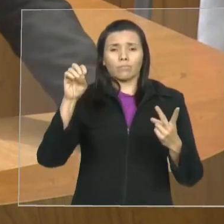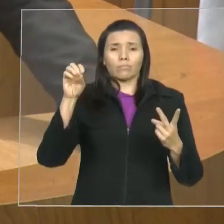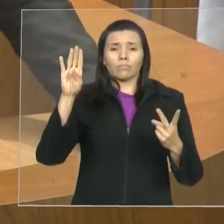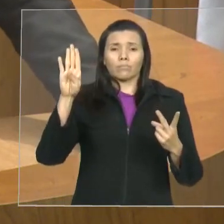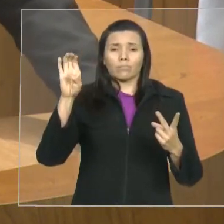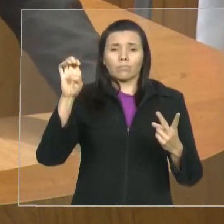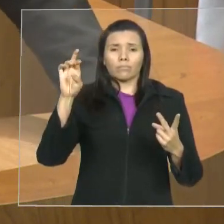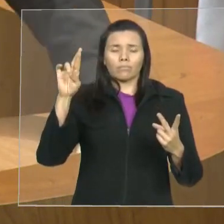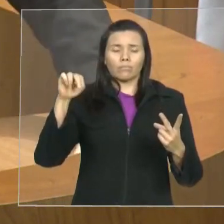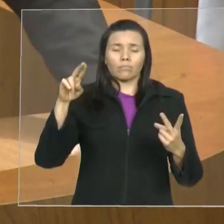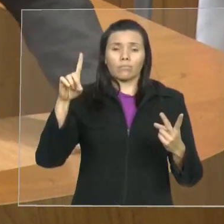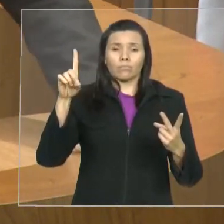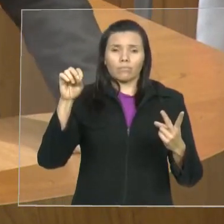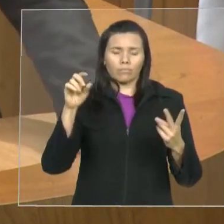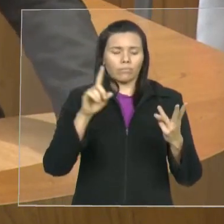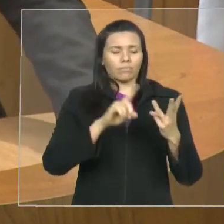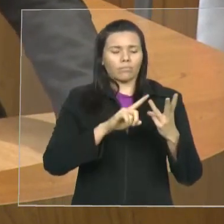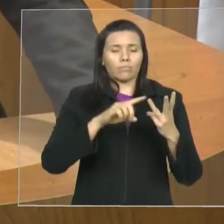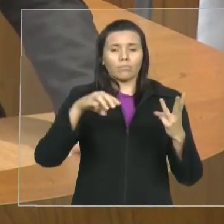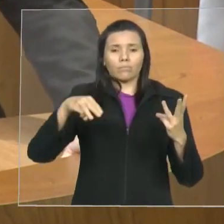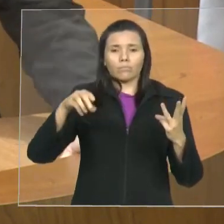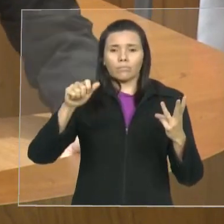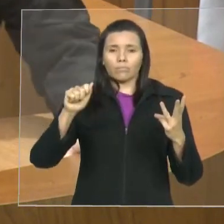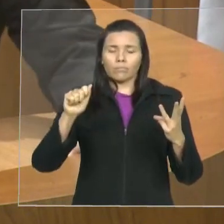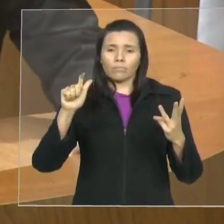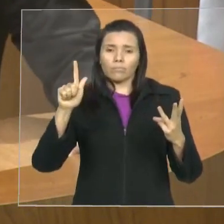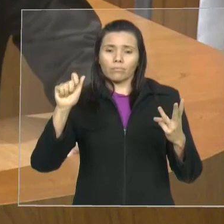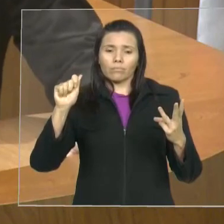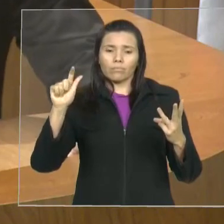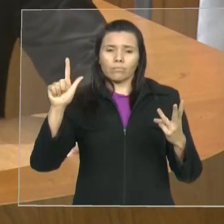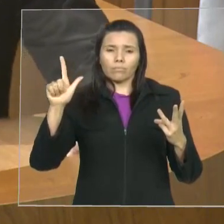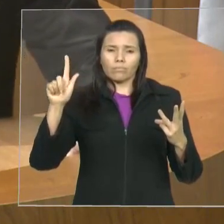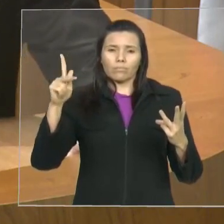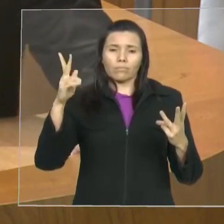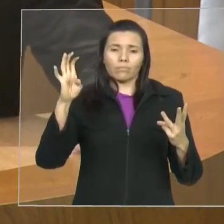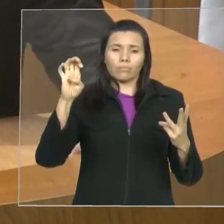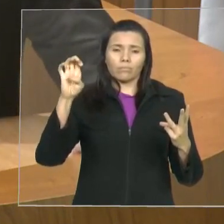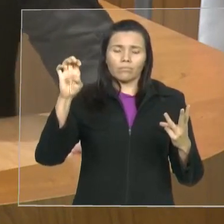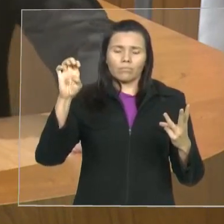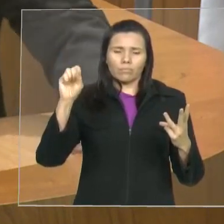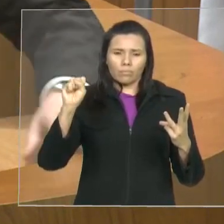atingido pelas inundações das chuvas ela saísse o presidente obrigado